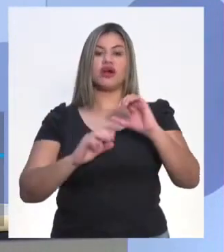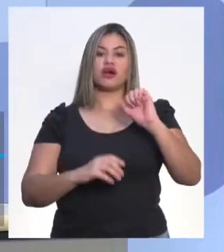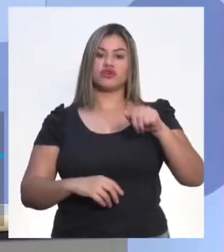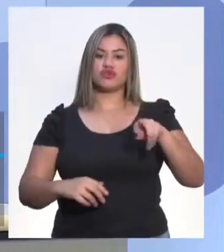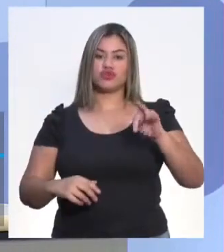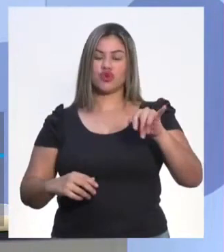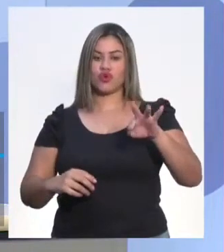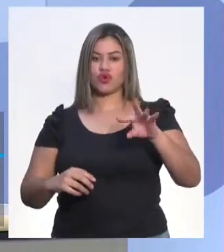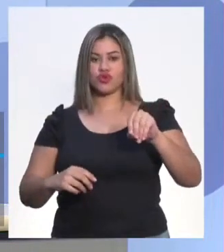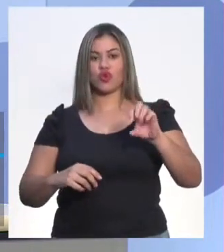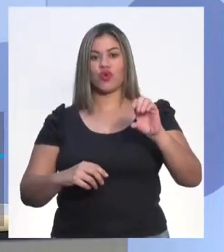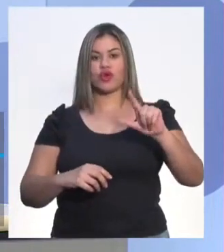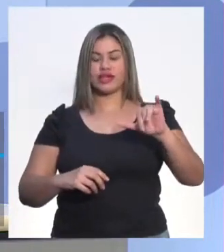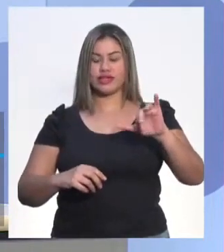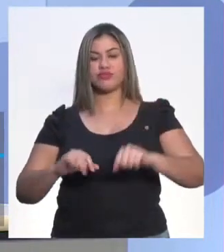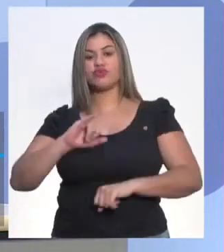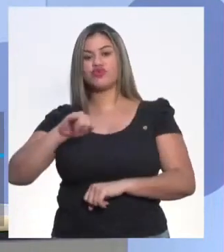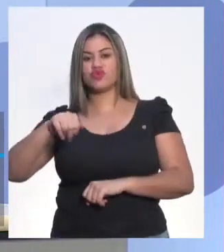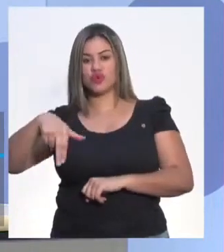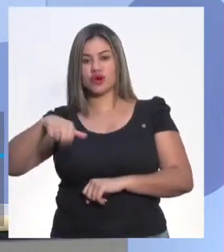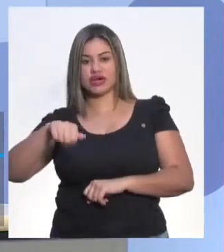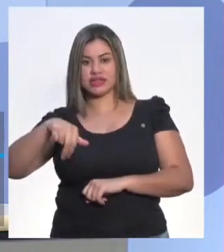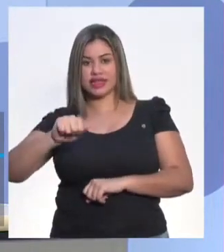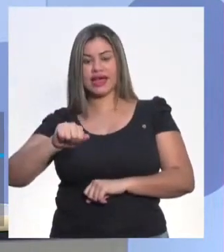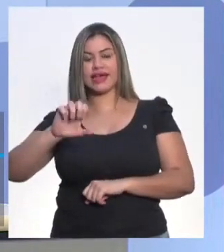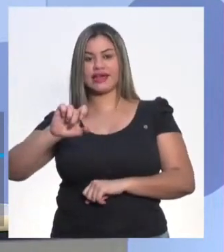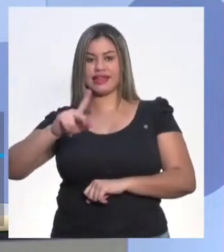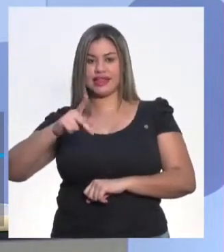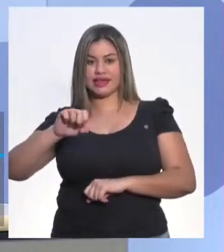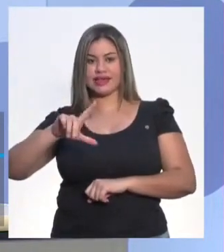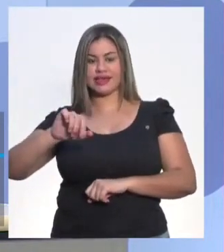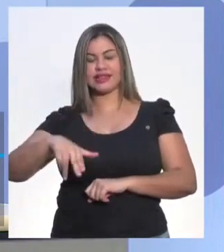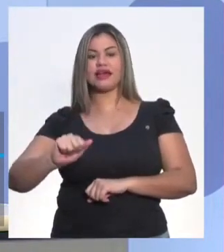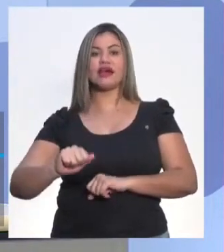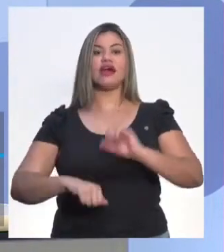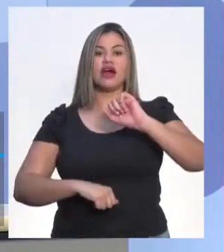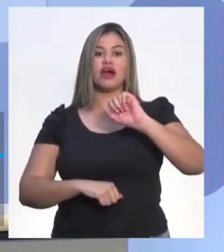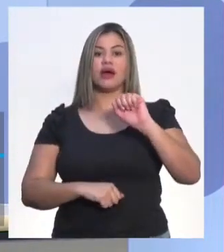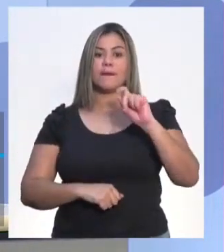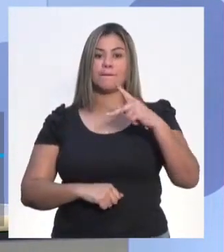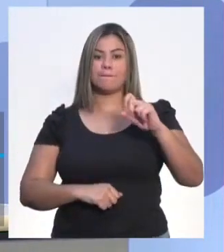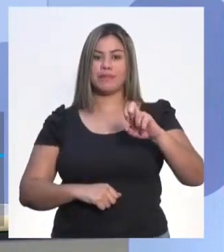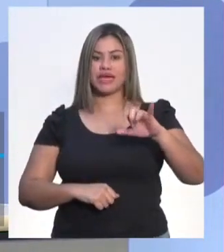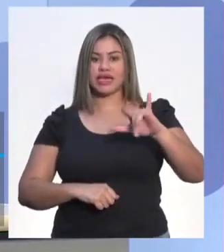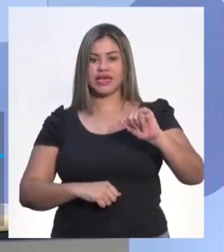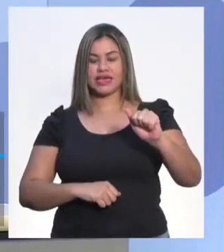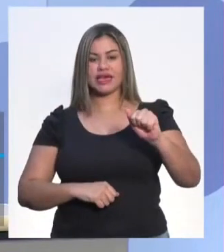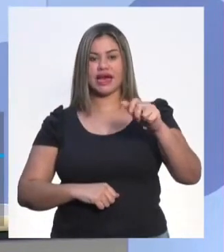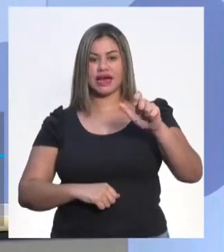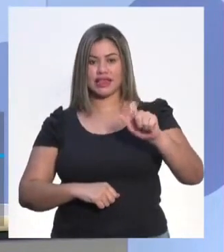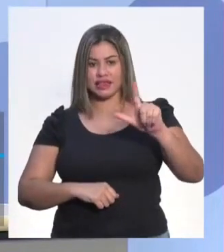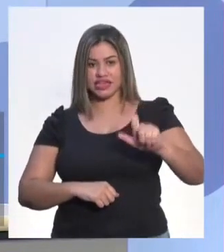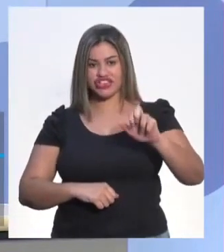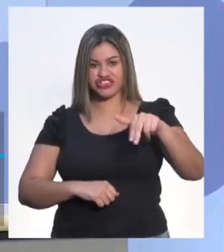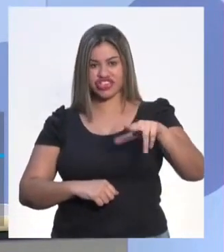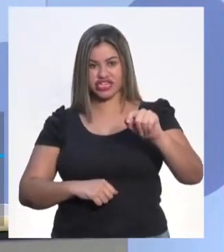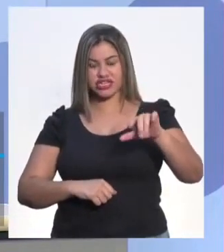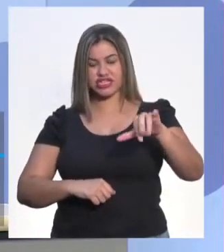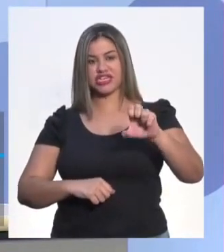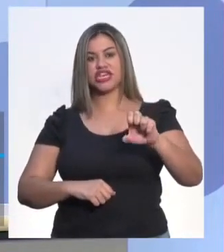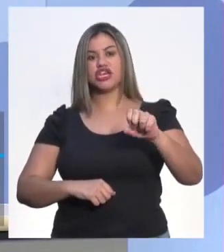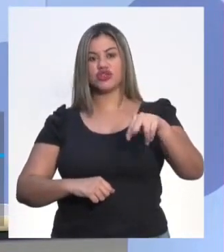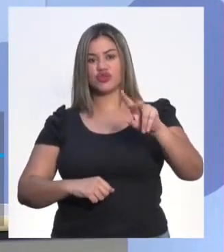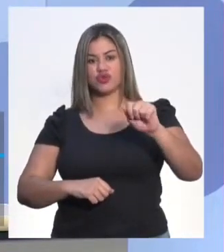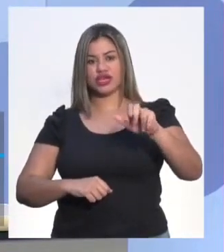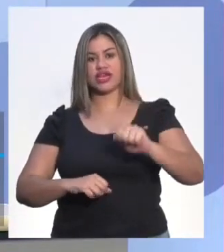Olímpio, Escola Joana Helena, Escola Maria Ângela Batista Dias, PEI Alexandre Rodrigues Nogueira, Escola Roque